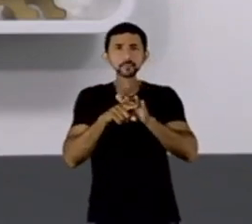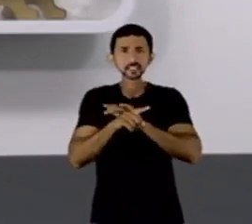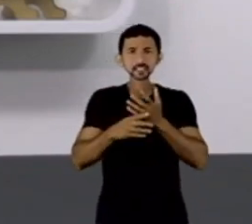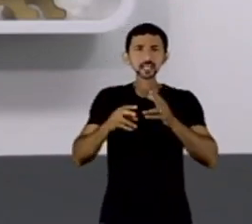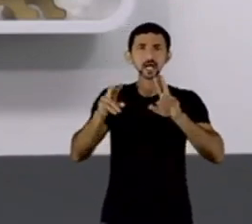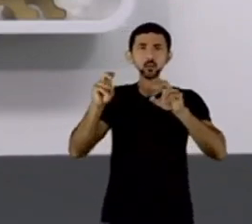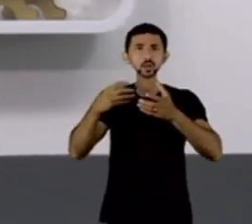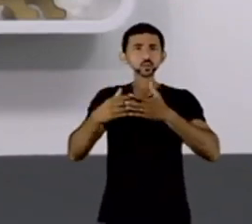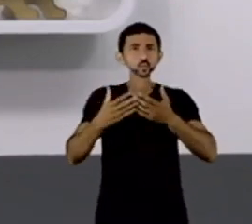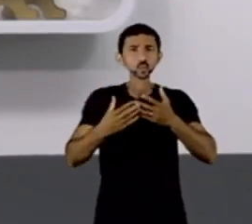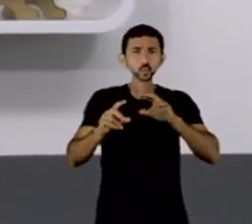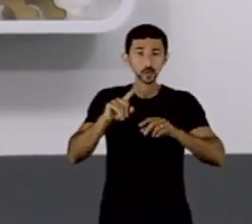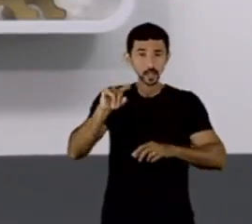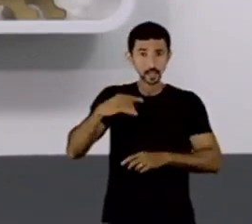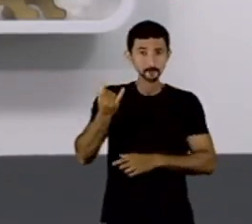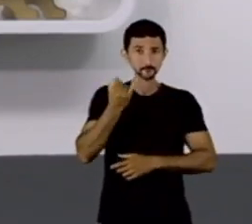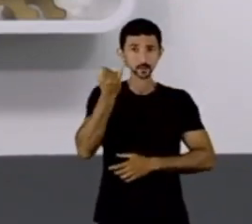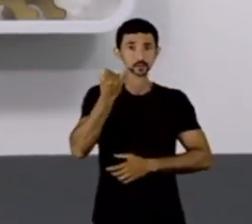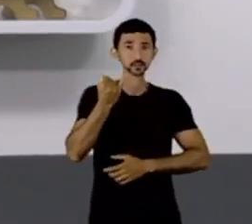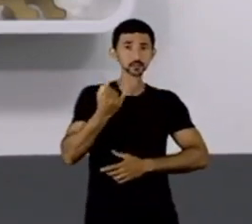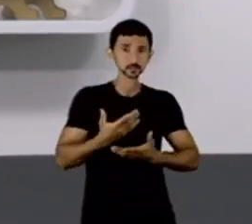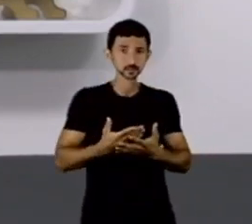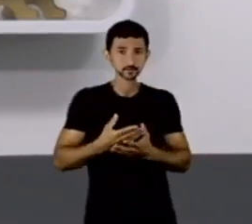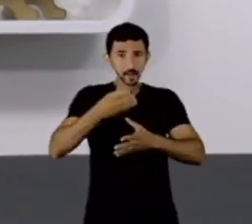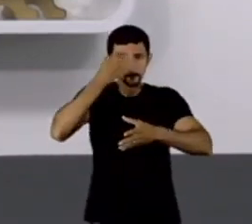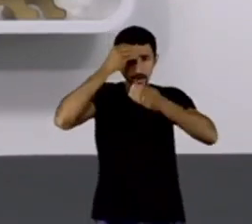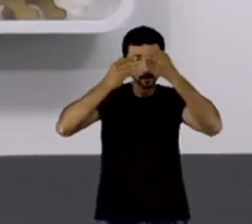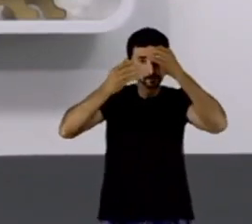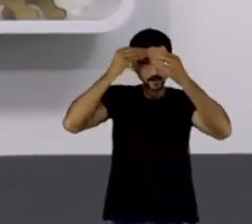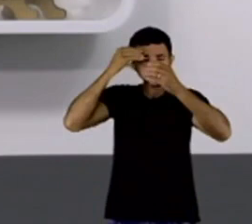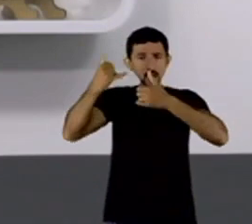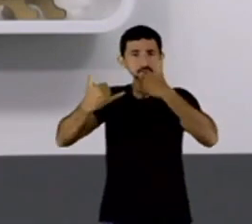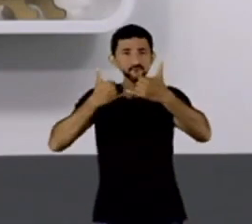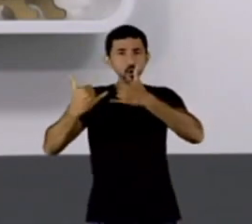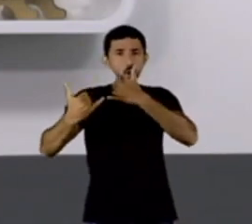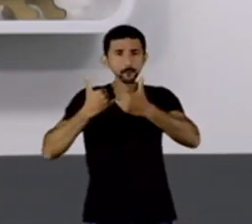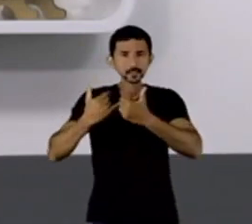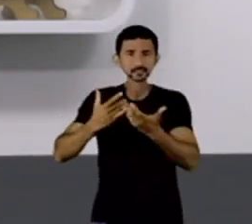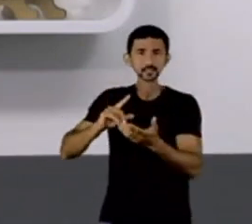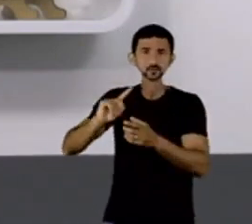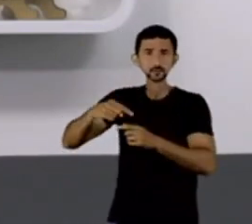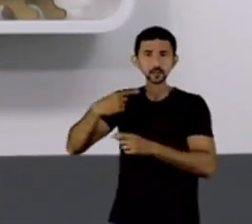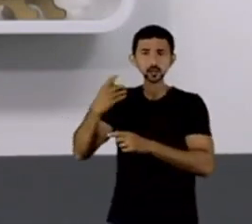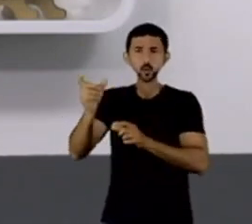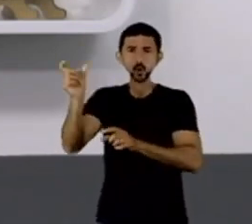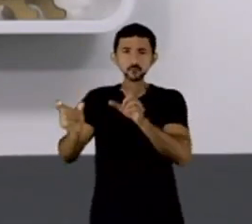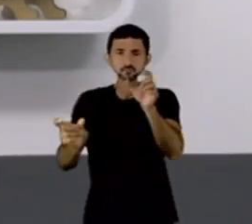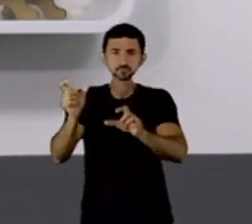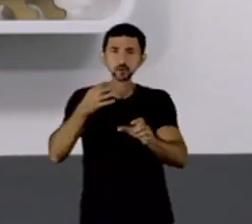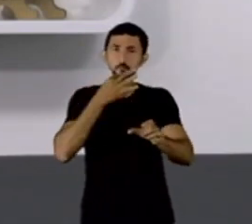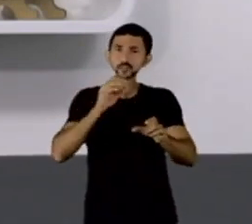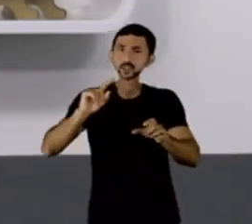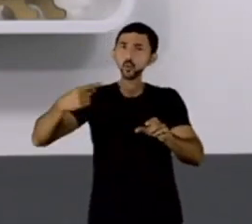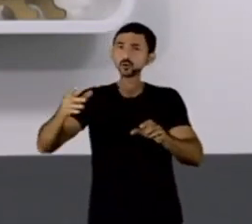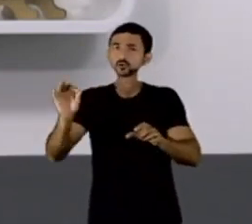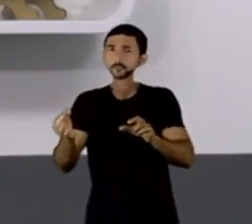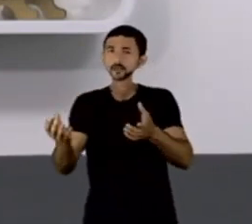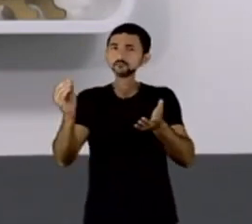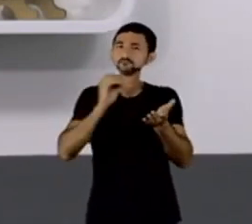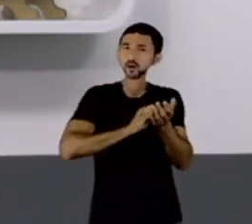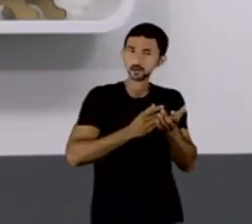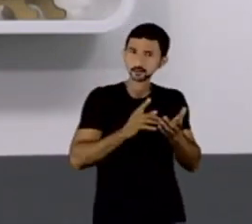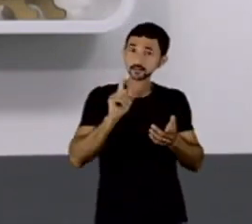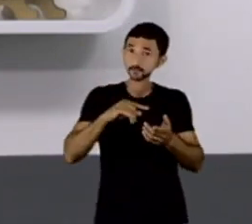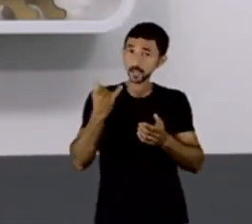de um determinado assunto é muito importante e que você trazer essas outras vozes para o texto também é